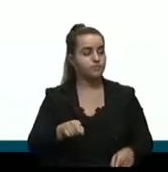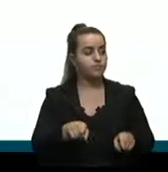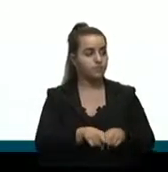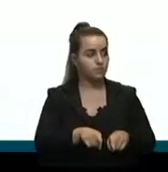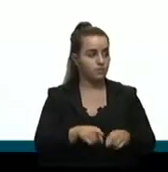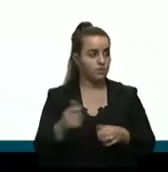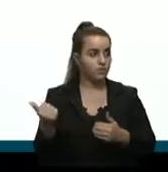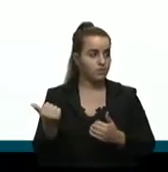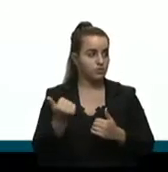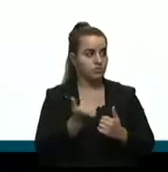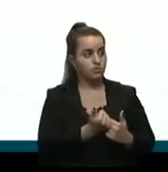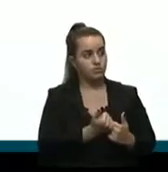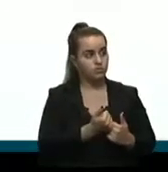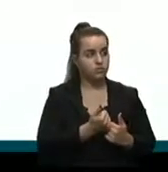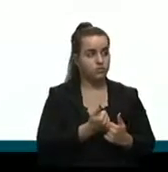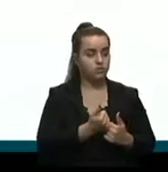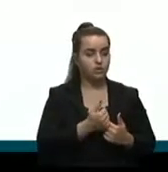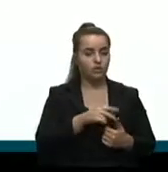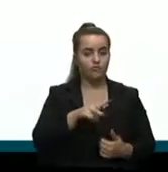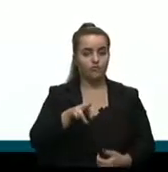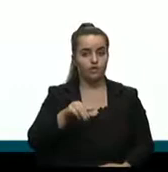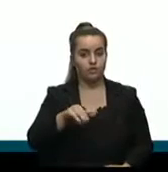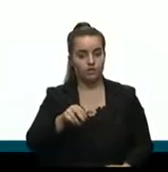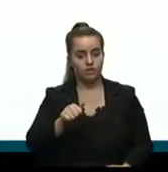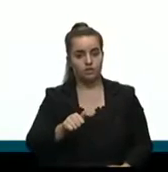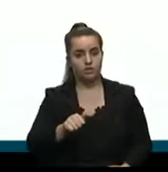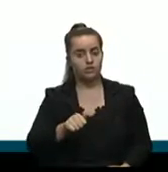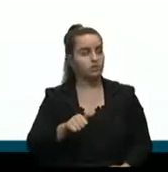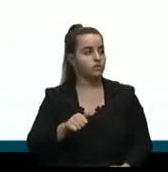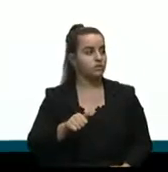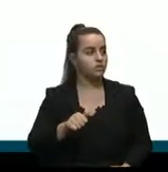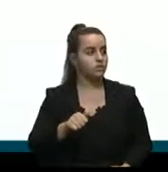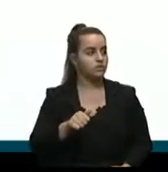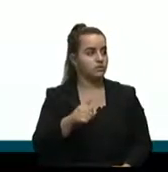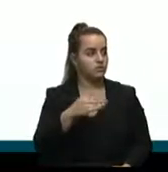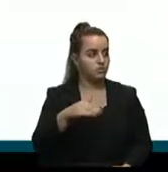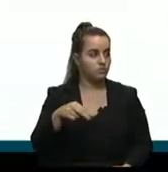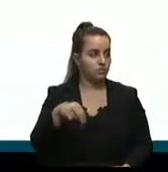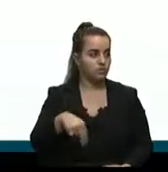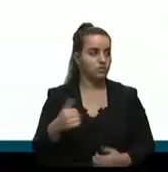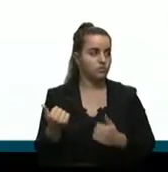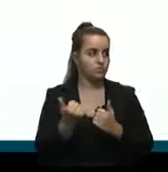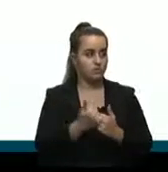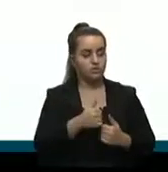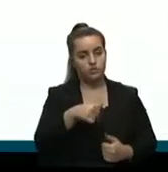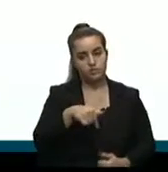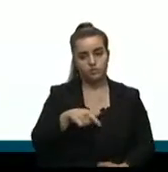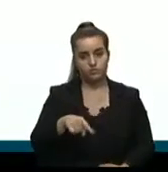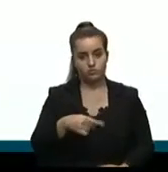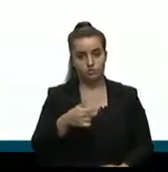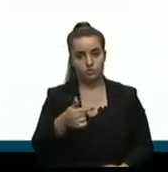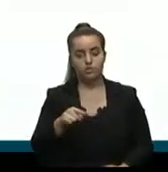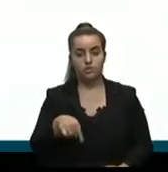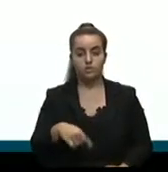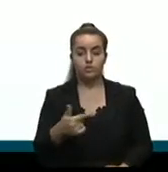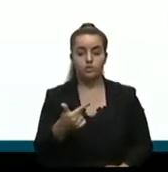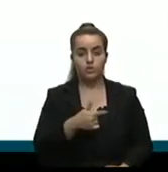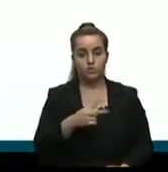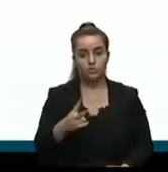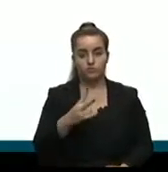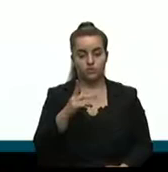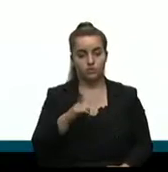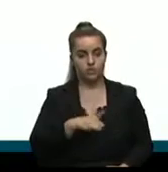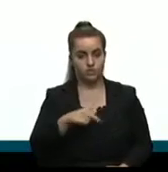no lugar da variância ao quadrado sobre n, substituímos pelo 7,2. Esse era o segundo valor que aparecia